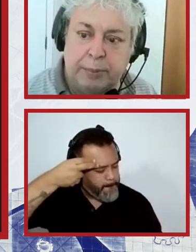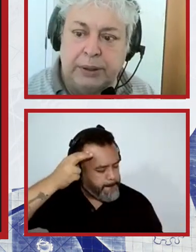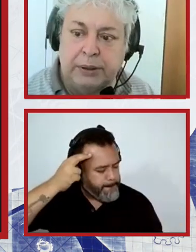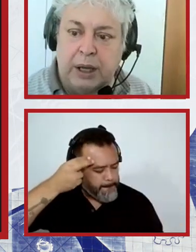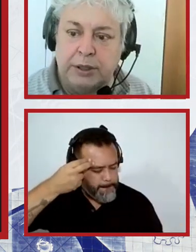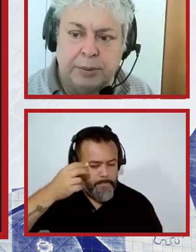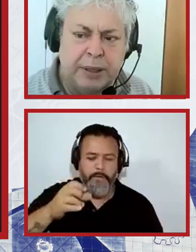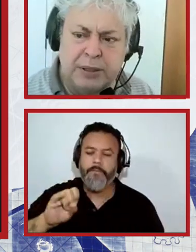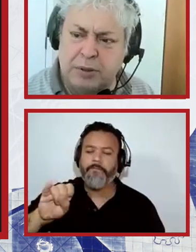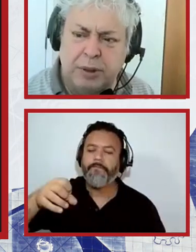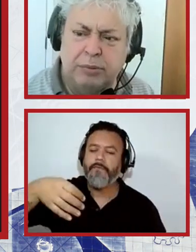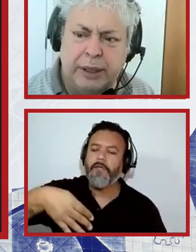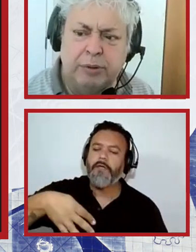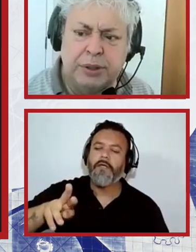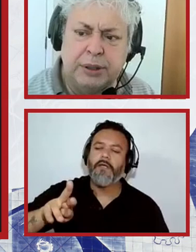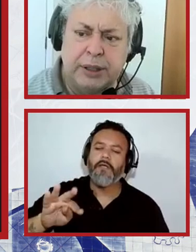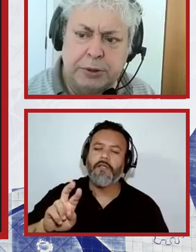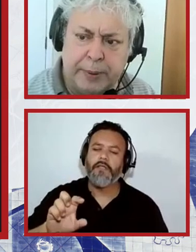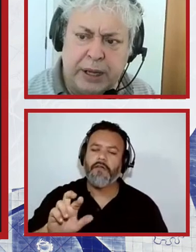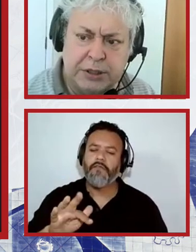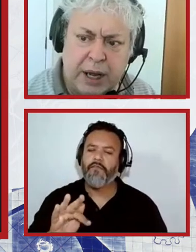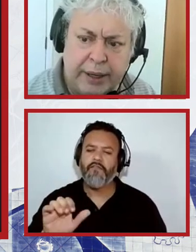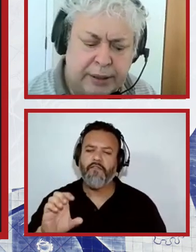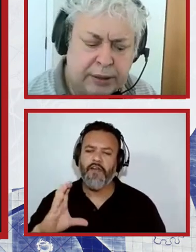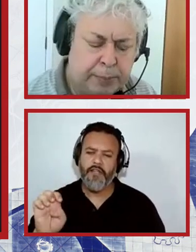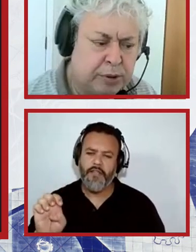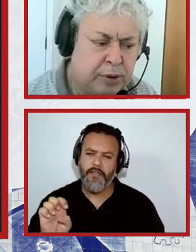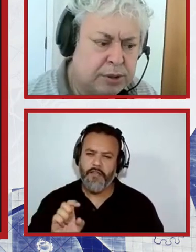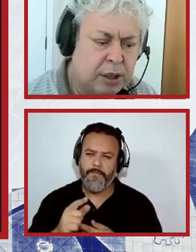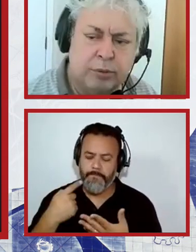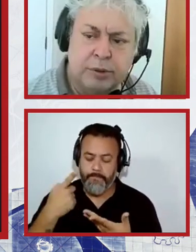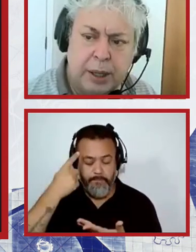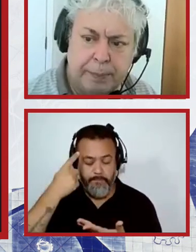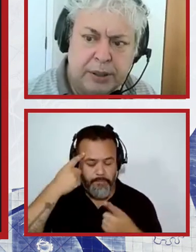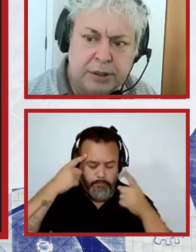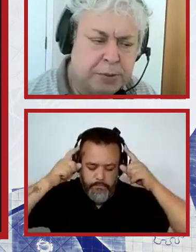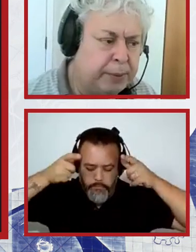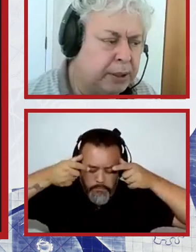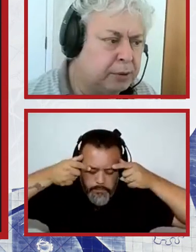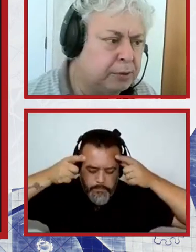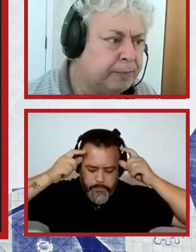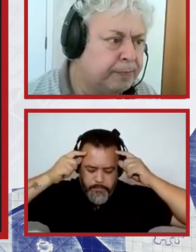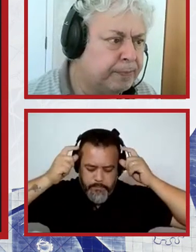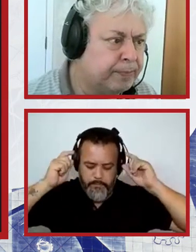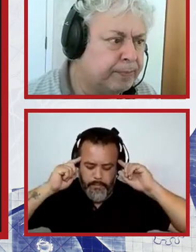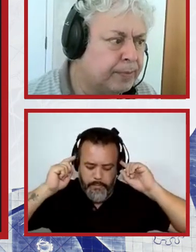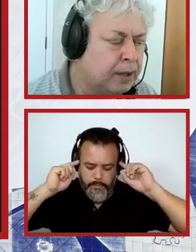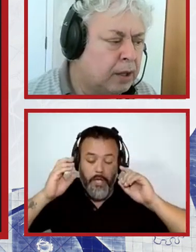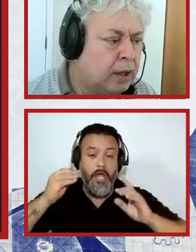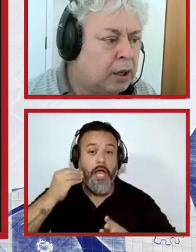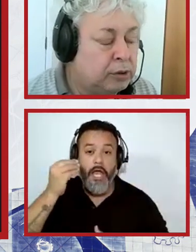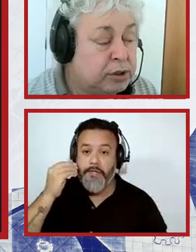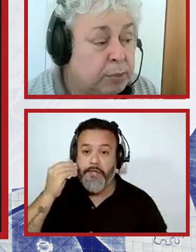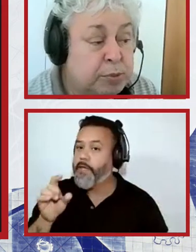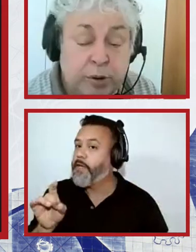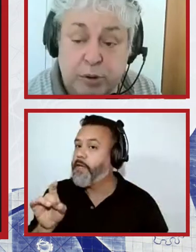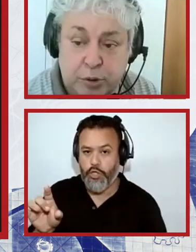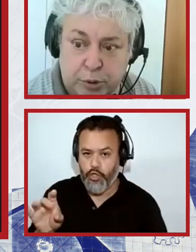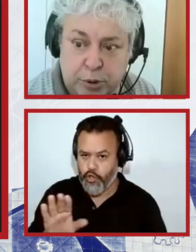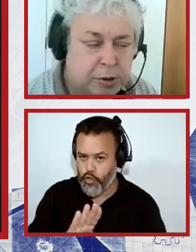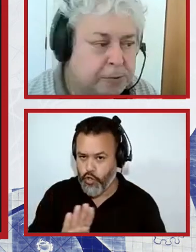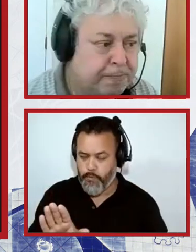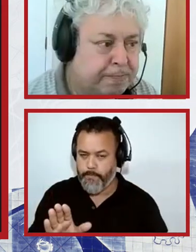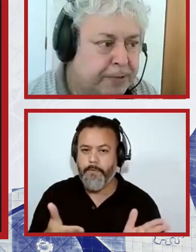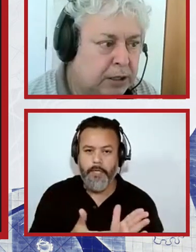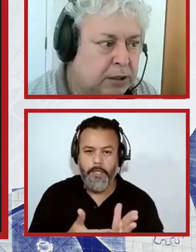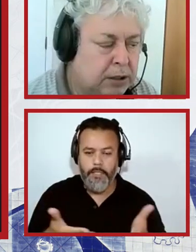com altas desabilidades, mas isso não tem utilidade prática ainda para os nossos alunos, é apenas experimento. Nós temos